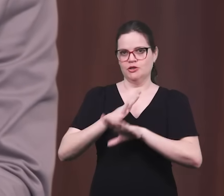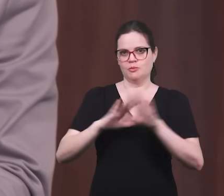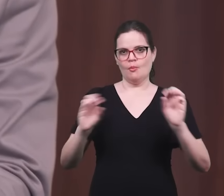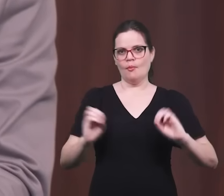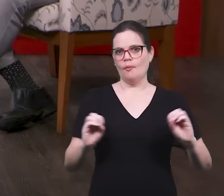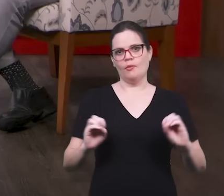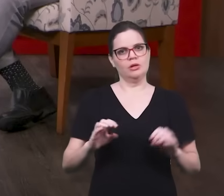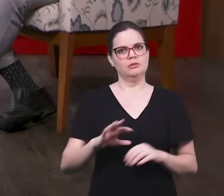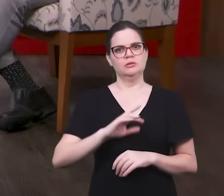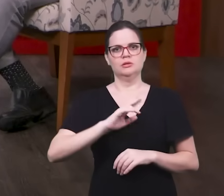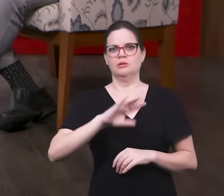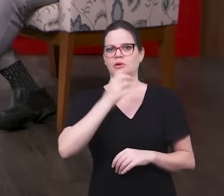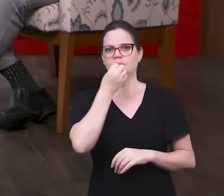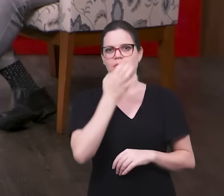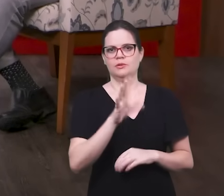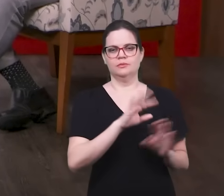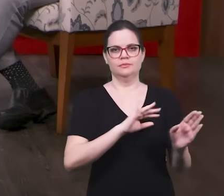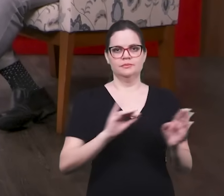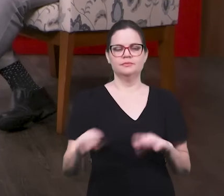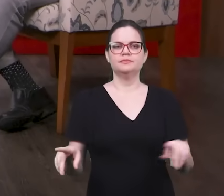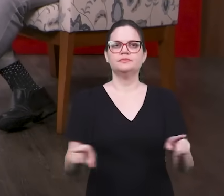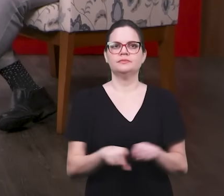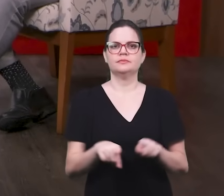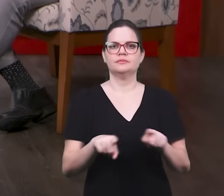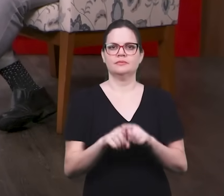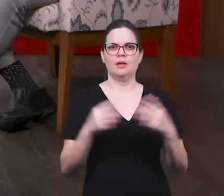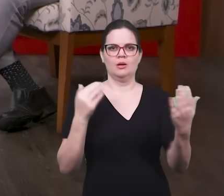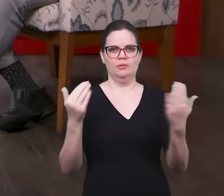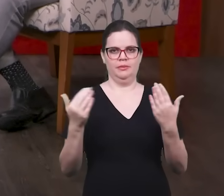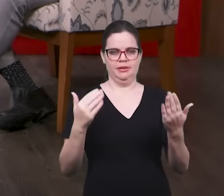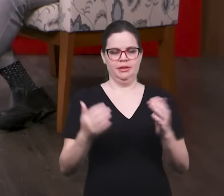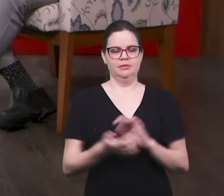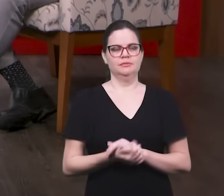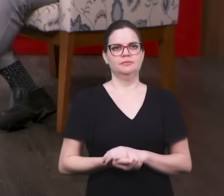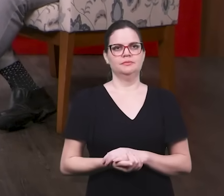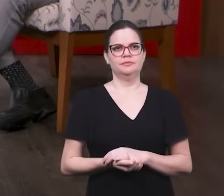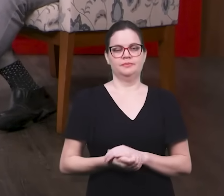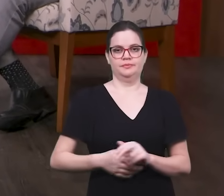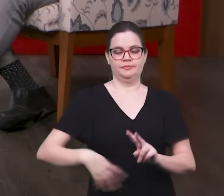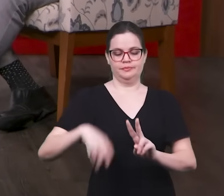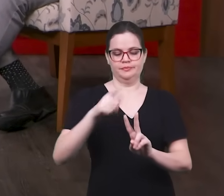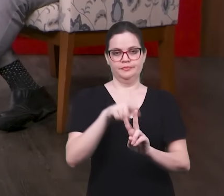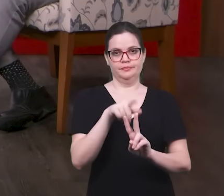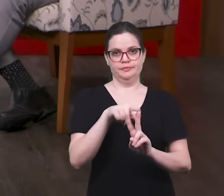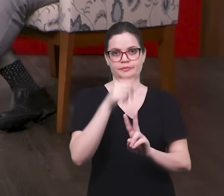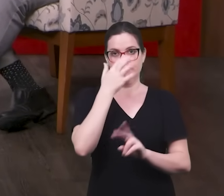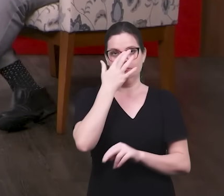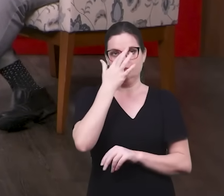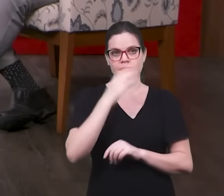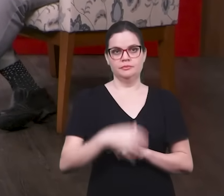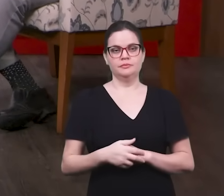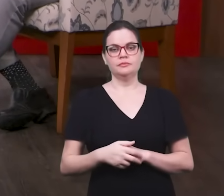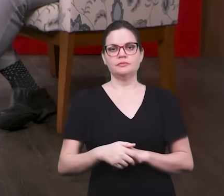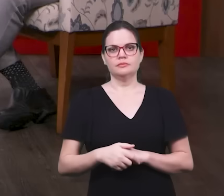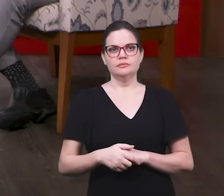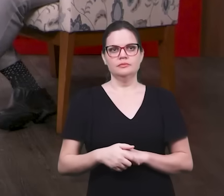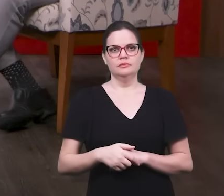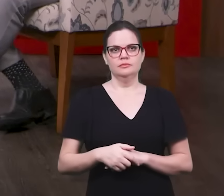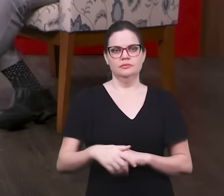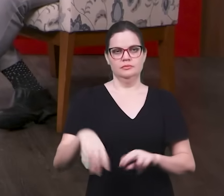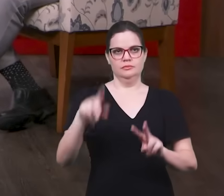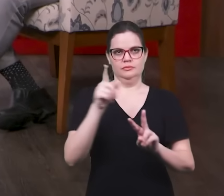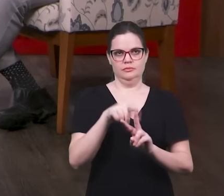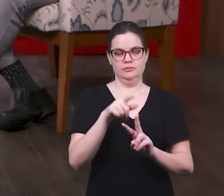E tem fazendo um paralelo aqui, a andorinha, né? Então, didaticamente, os